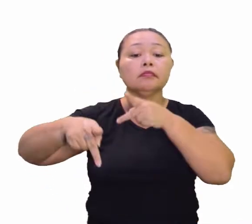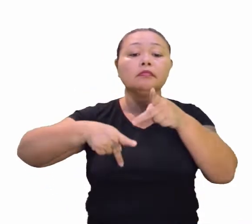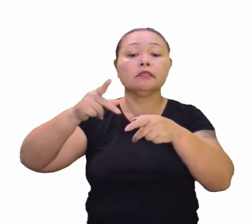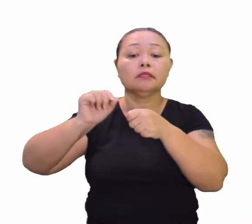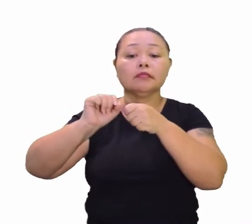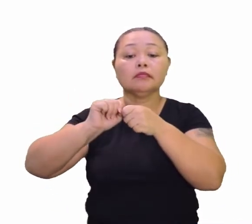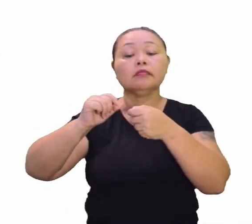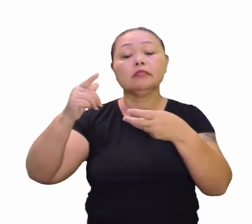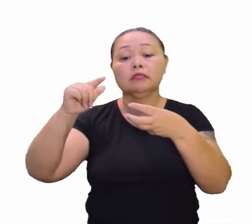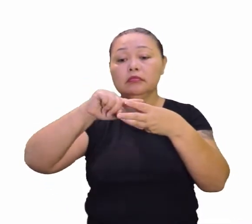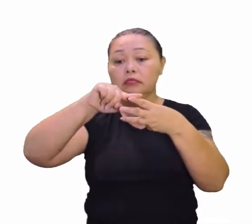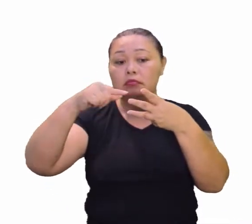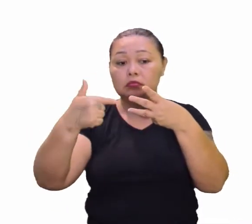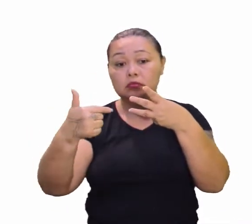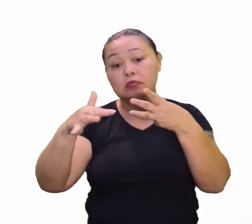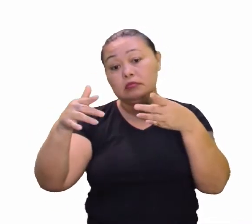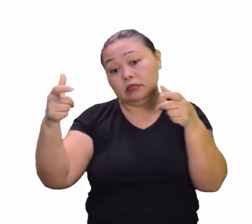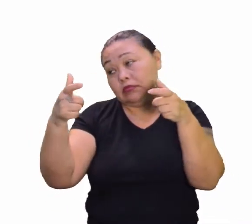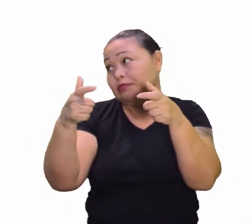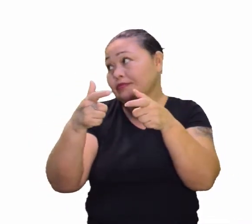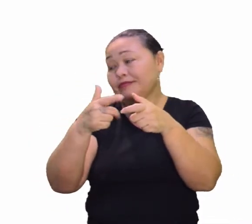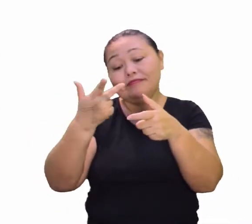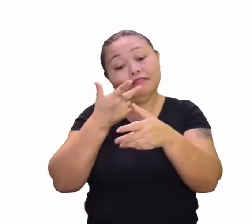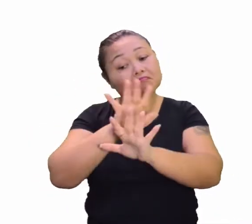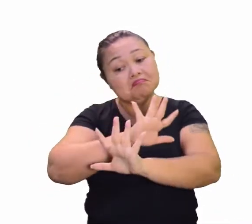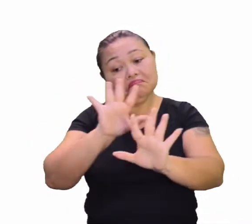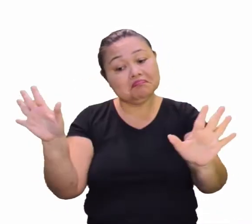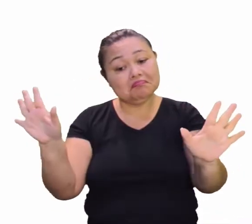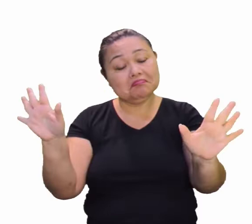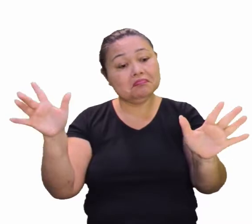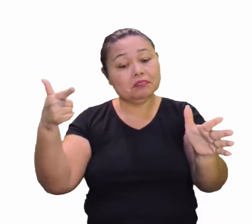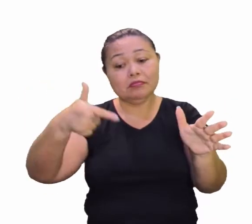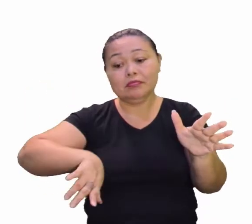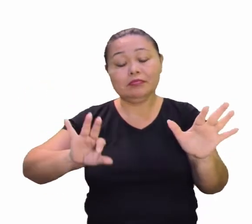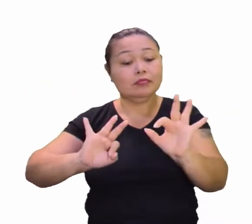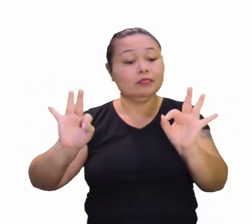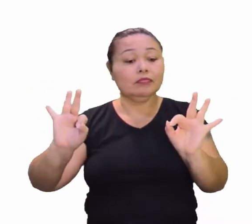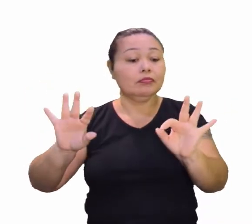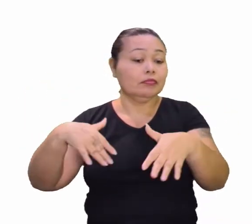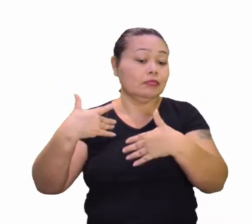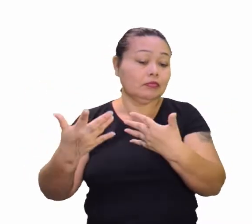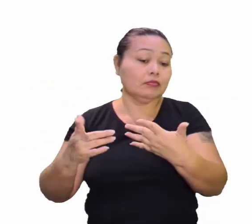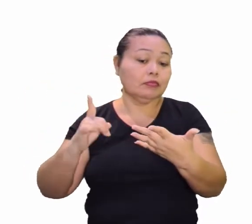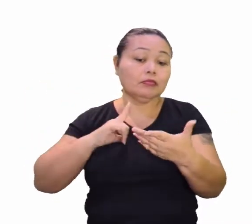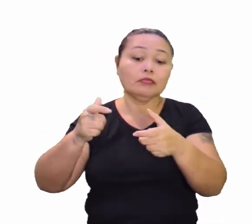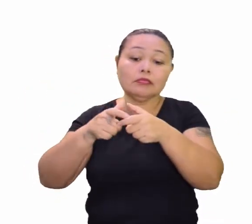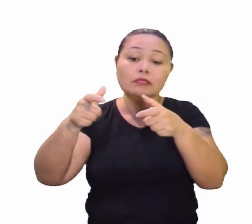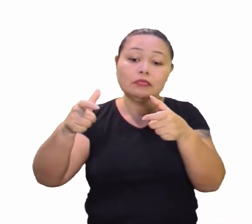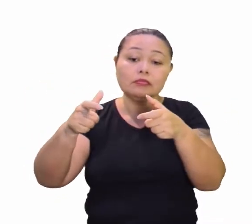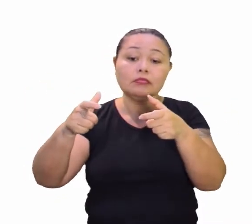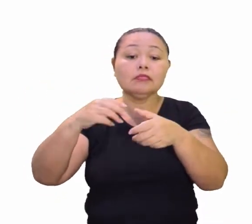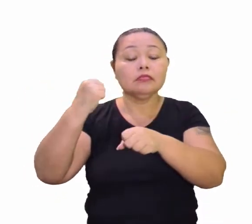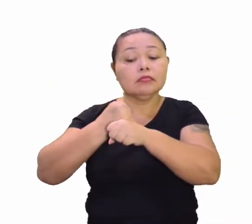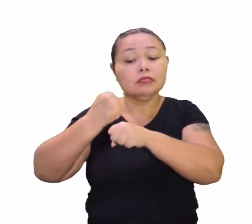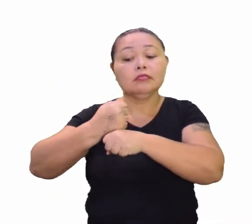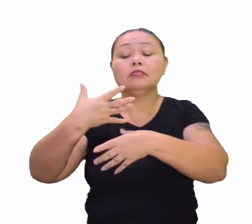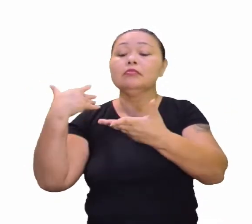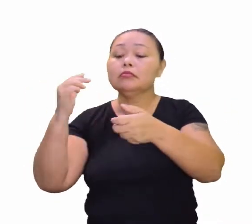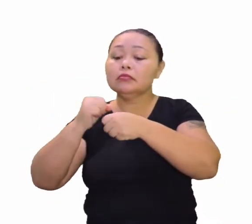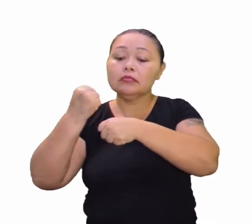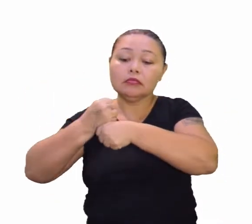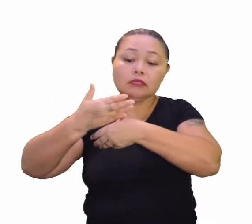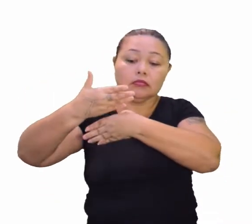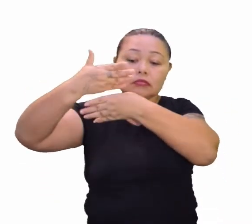população ocupada do setor secundário é relativamente pequena. O professor já falou tudo. Nem vou falar mais. Ainda teve um aumento com a construção civil